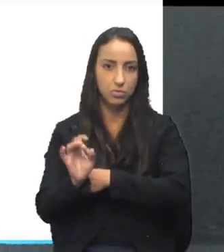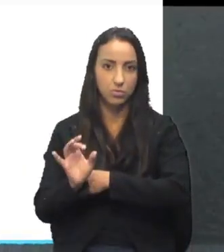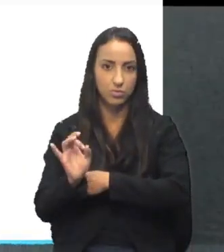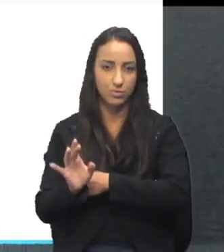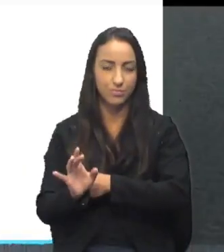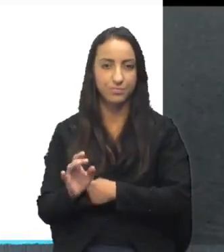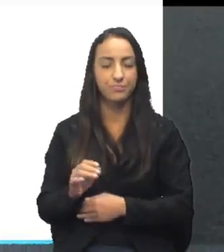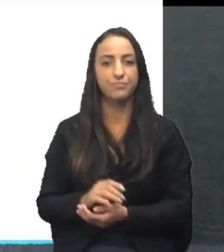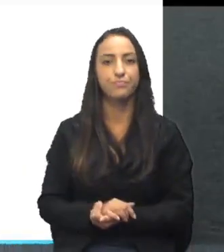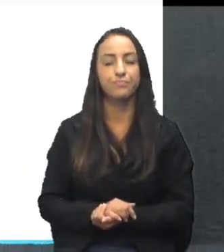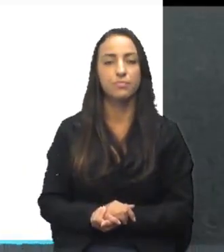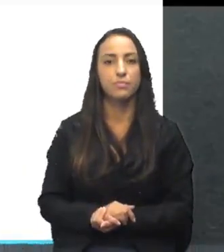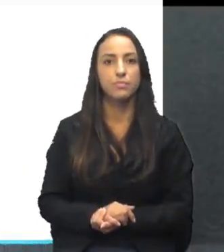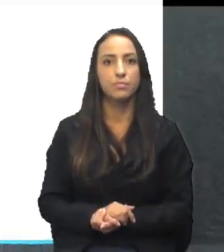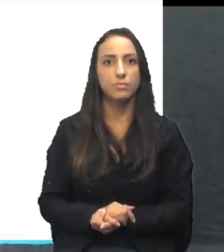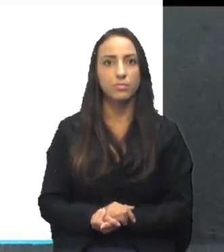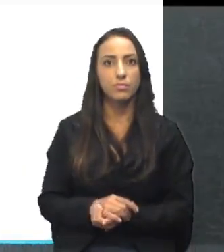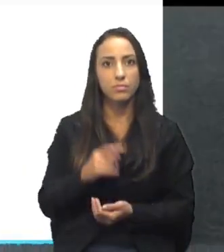enfaixamento.